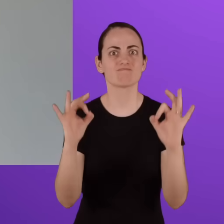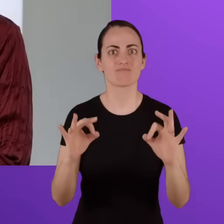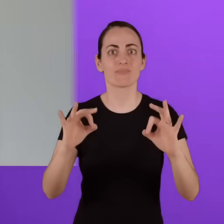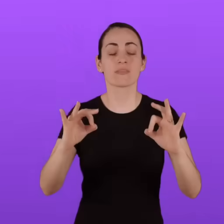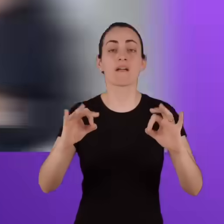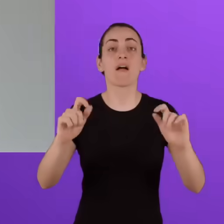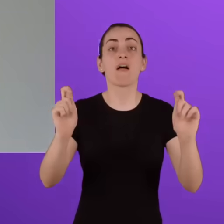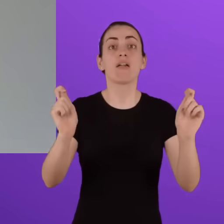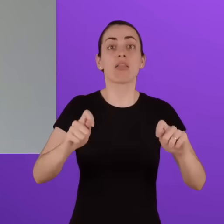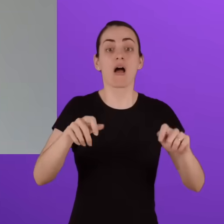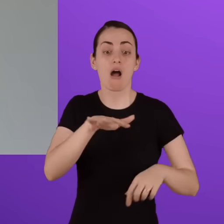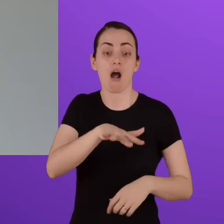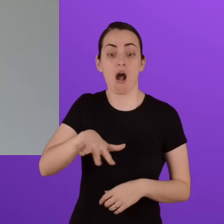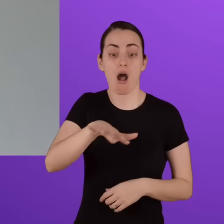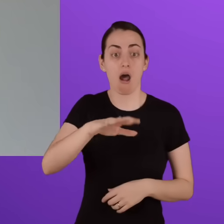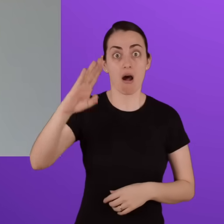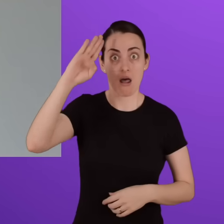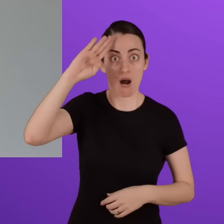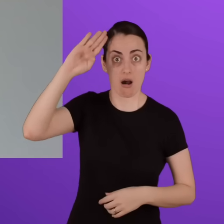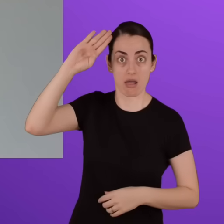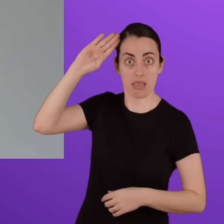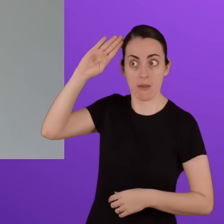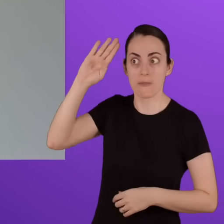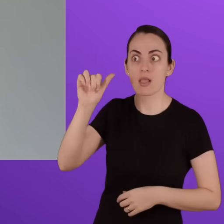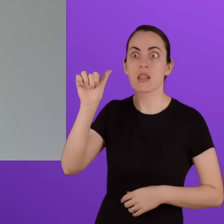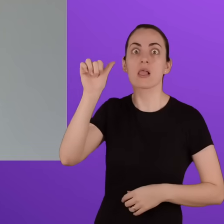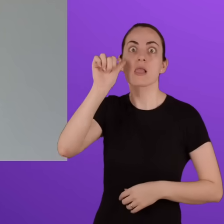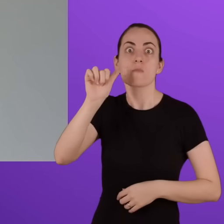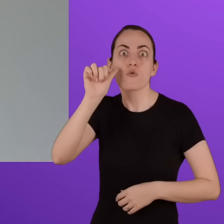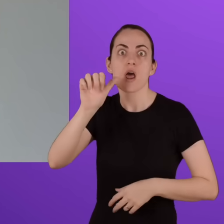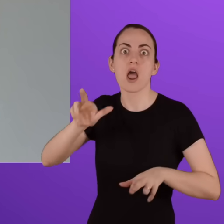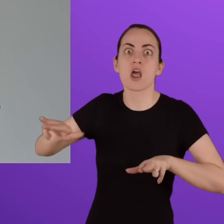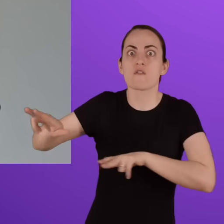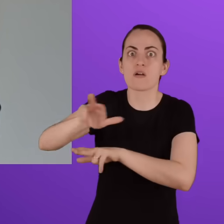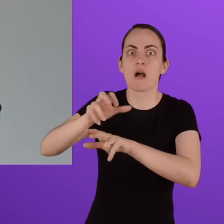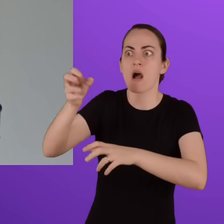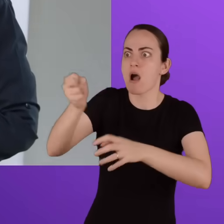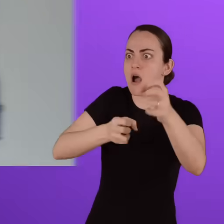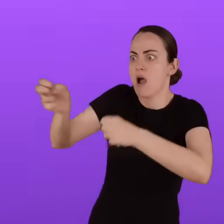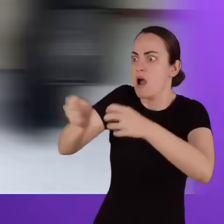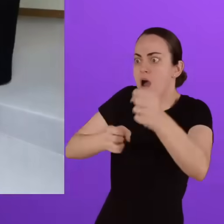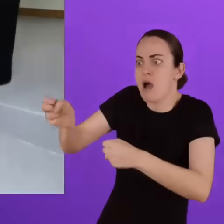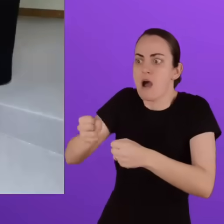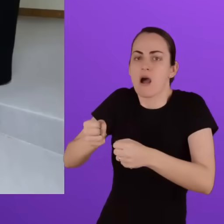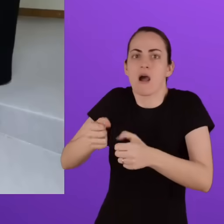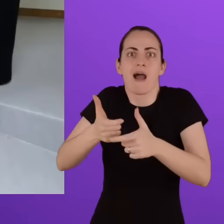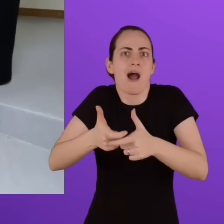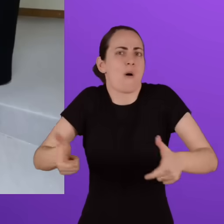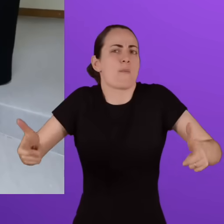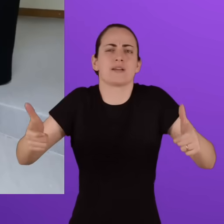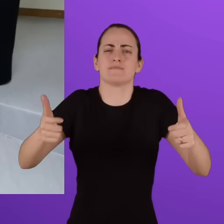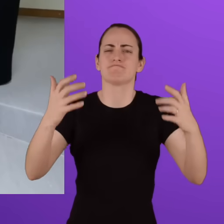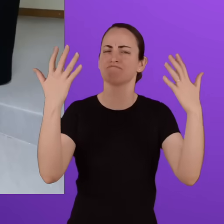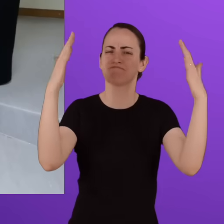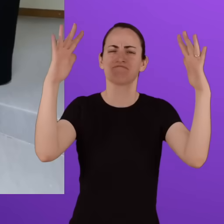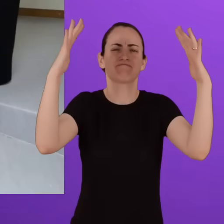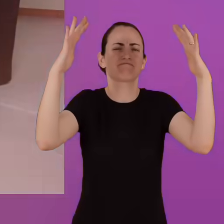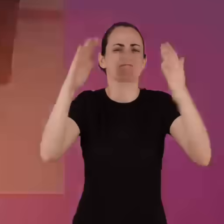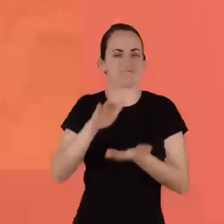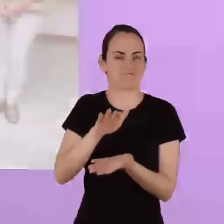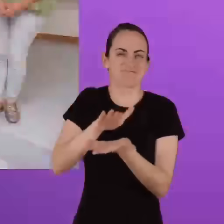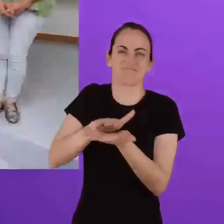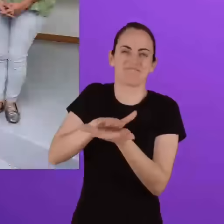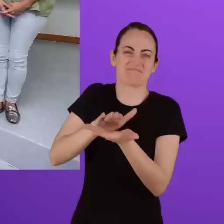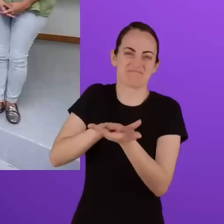ações inspirem cada vez mais avanços na inclusão e diversidade no meio acadêmico e científico. Parabéns a todas!